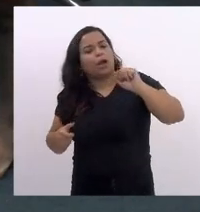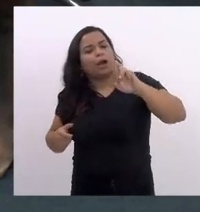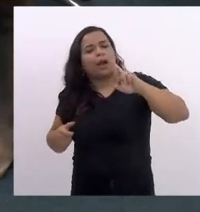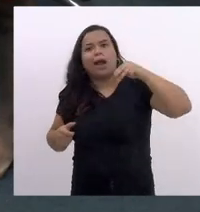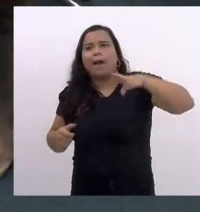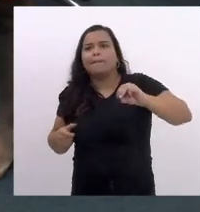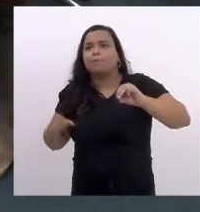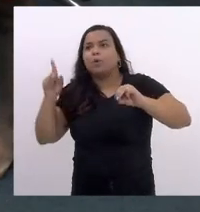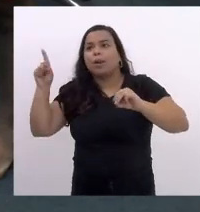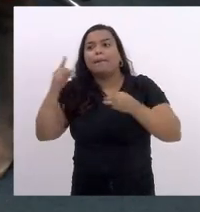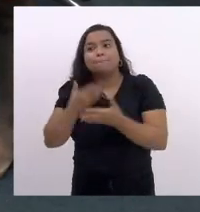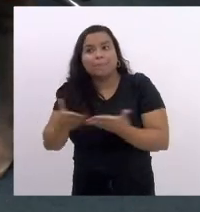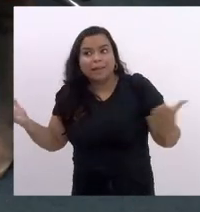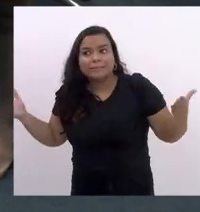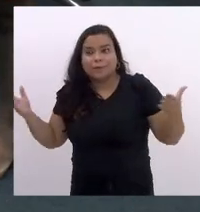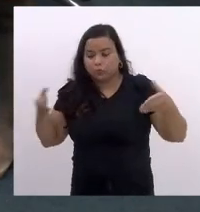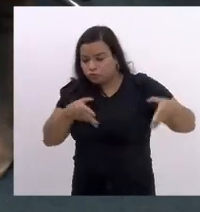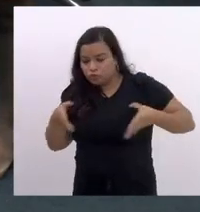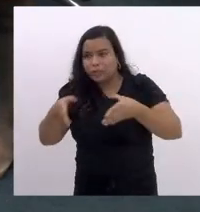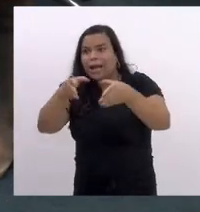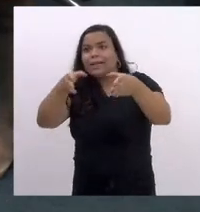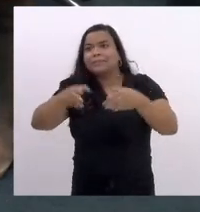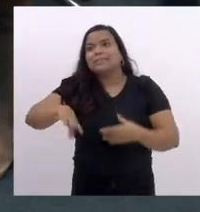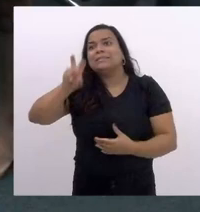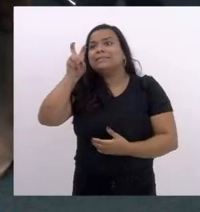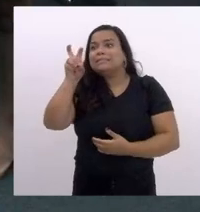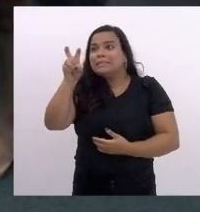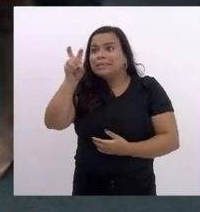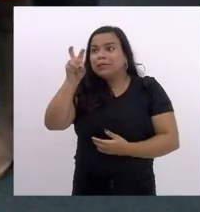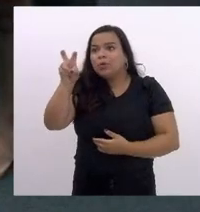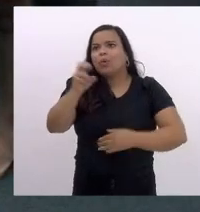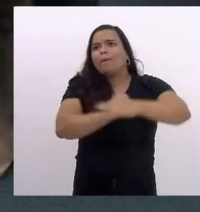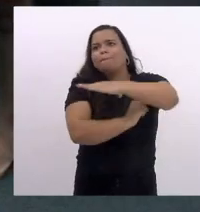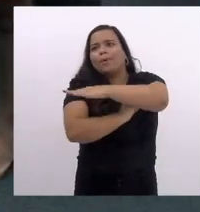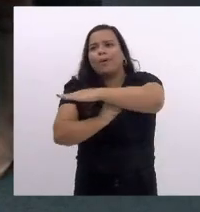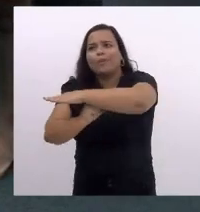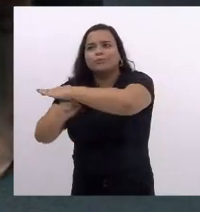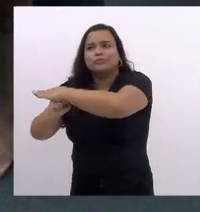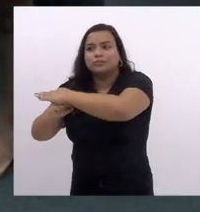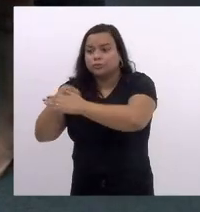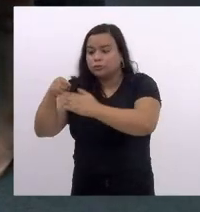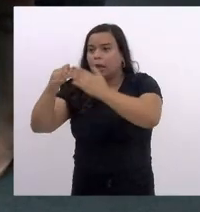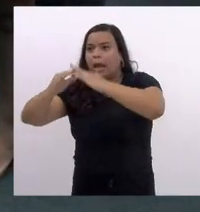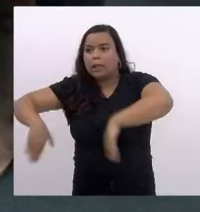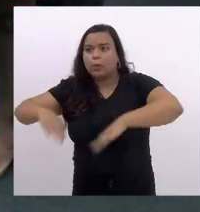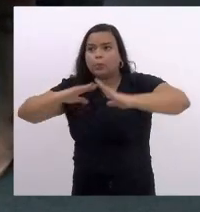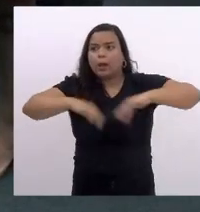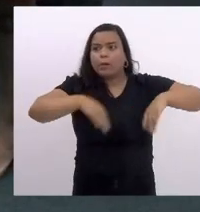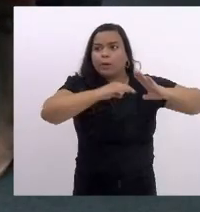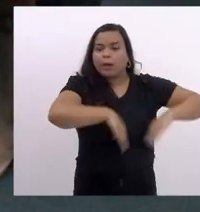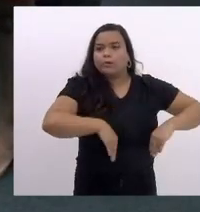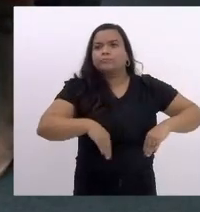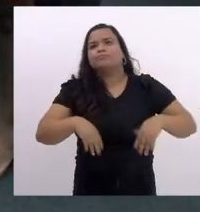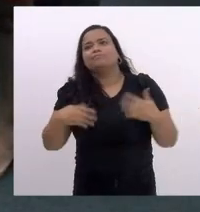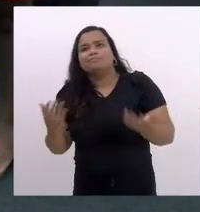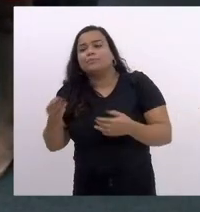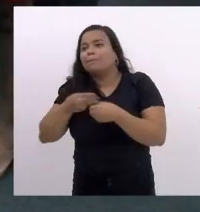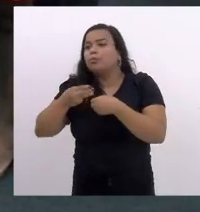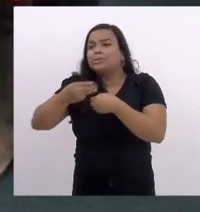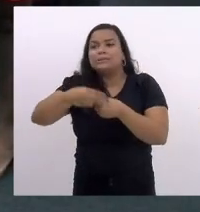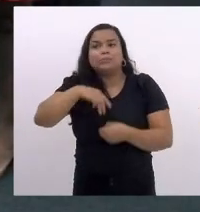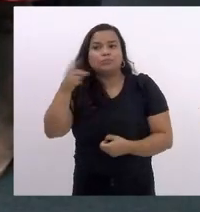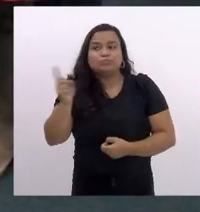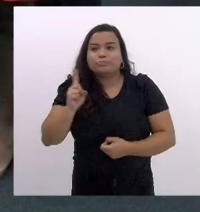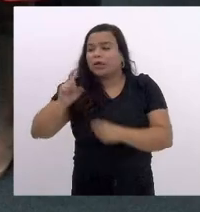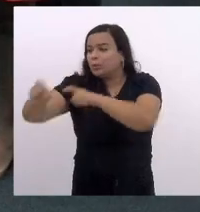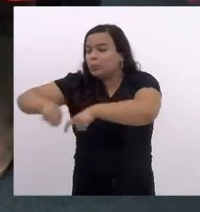uma única estrada 3, 4, 5 pontes. O município não tem condição de fazer, aquilo afeta os produtores rurais, as